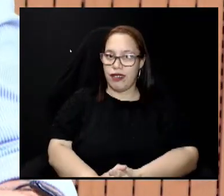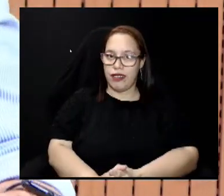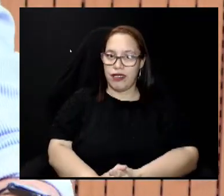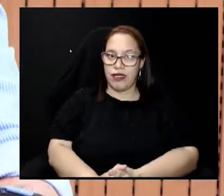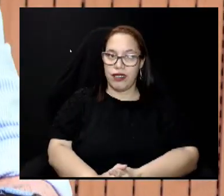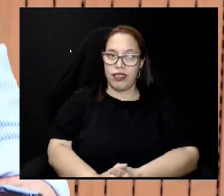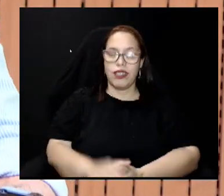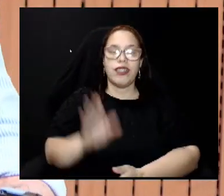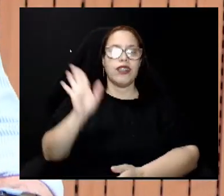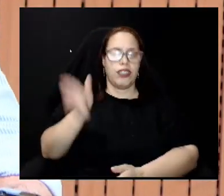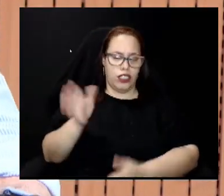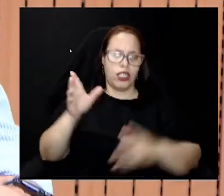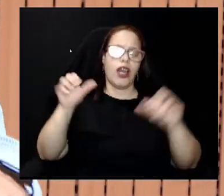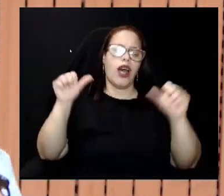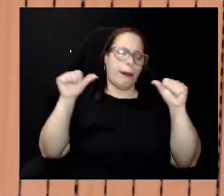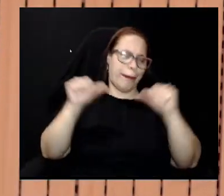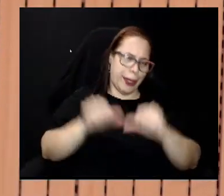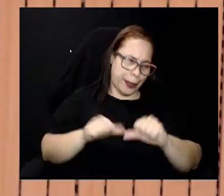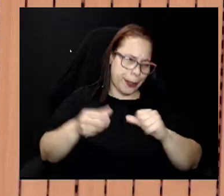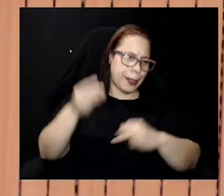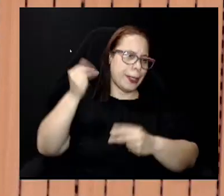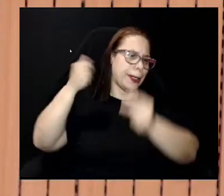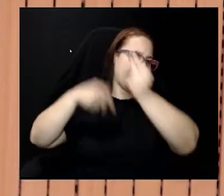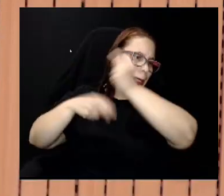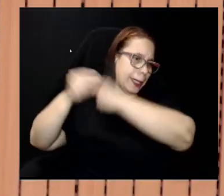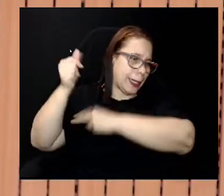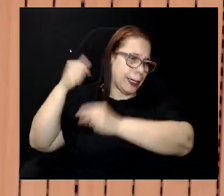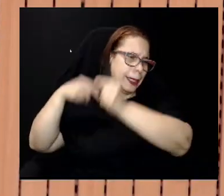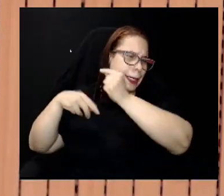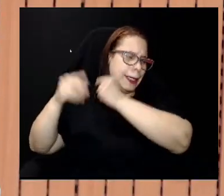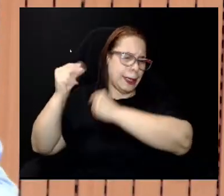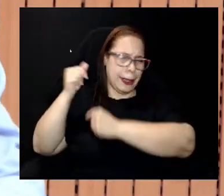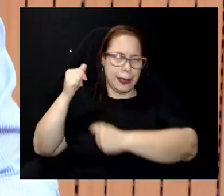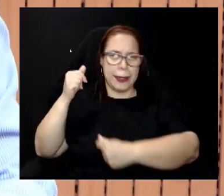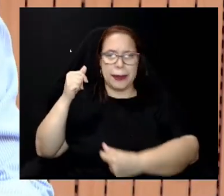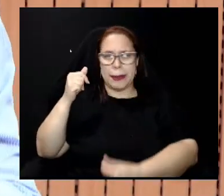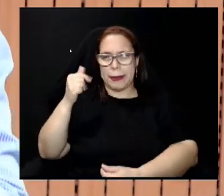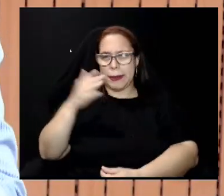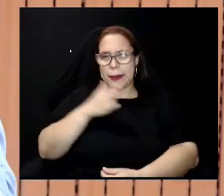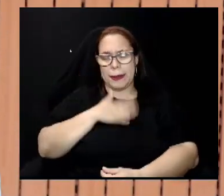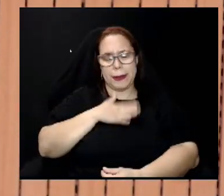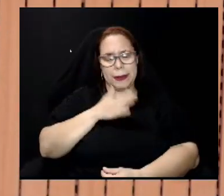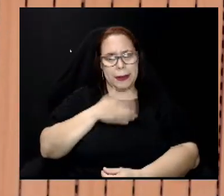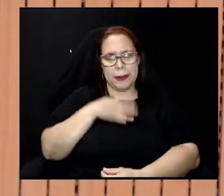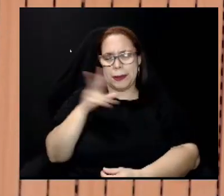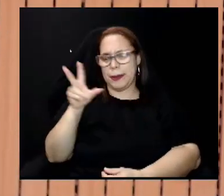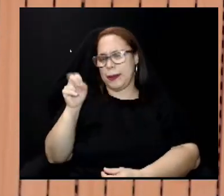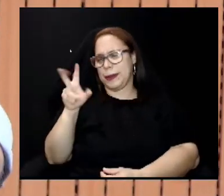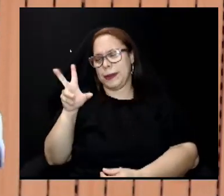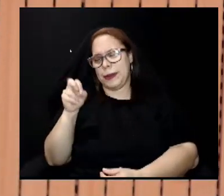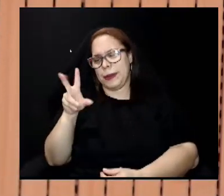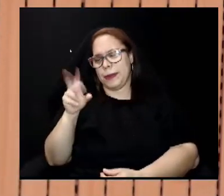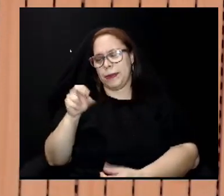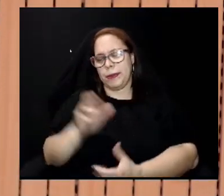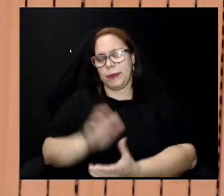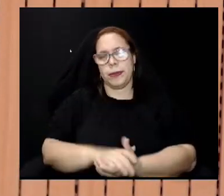né? Aquilo que os meus avós, né, tinham